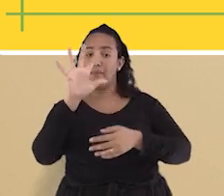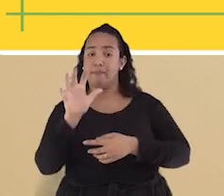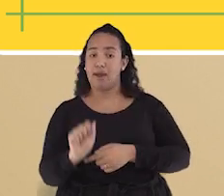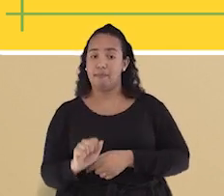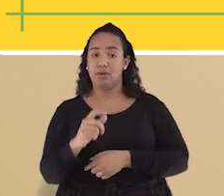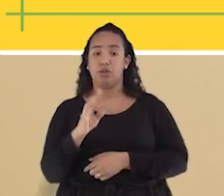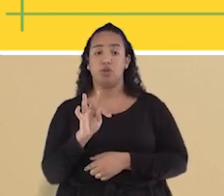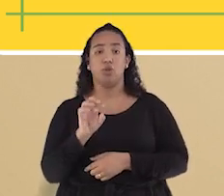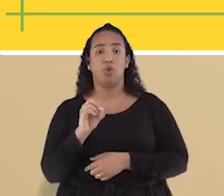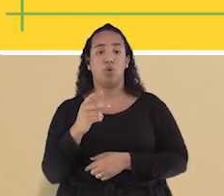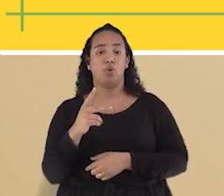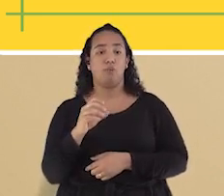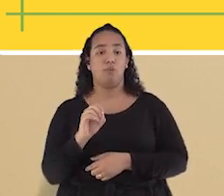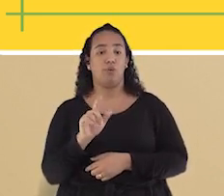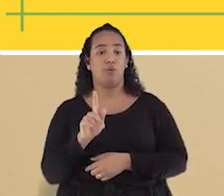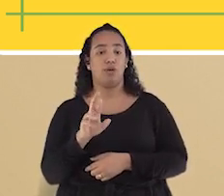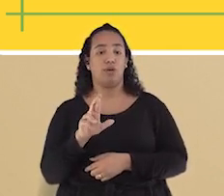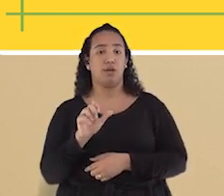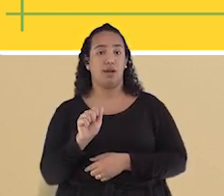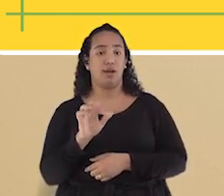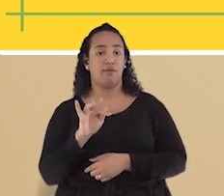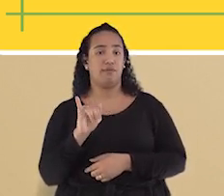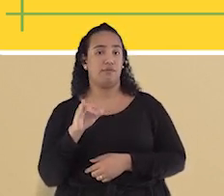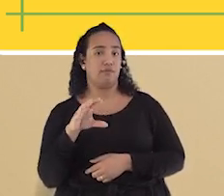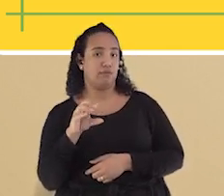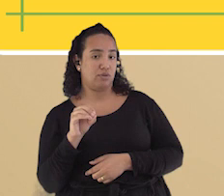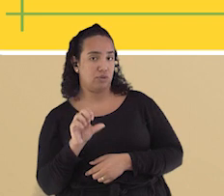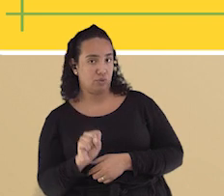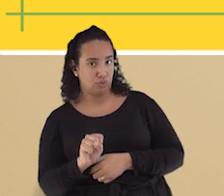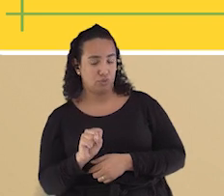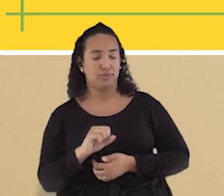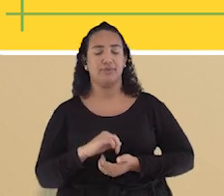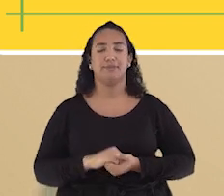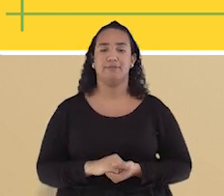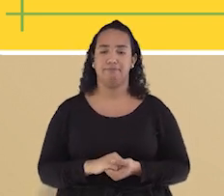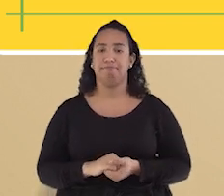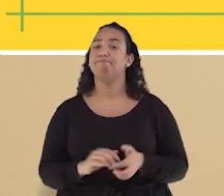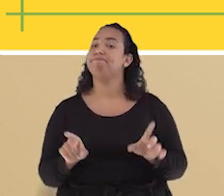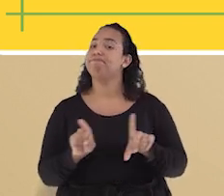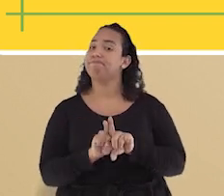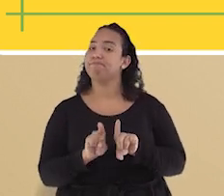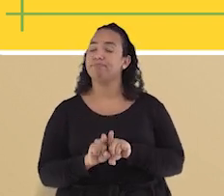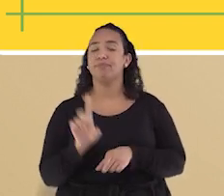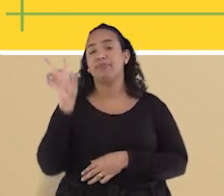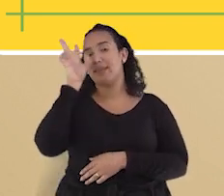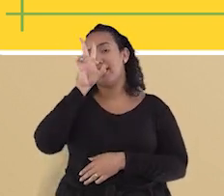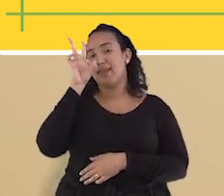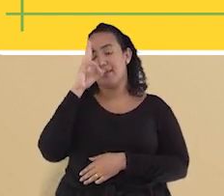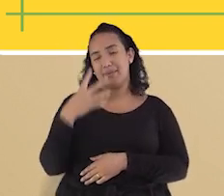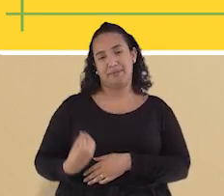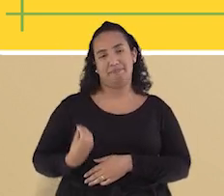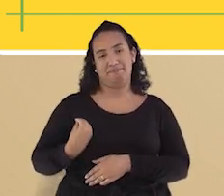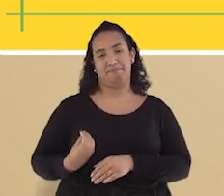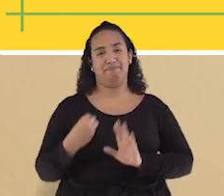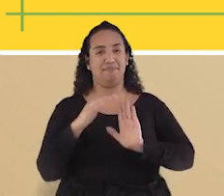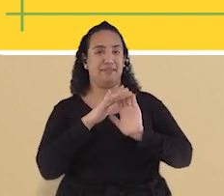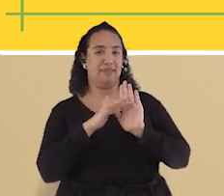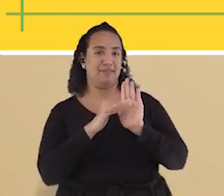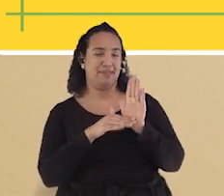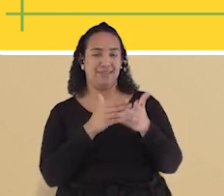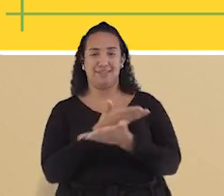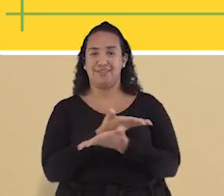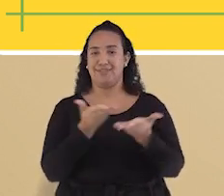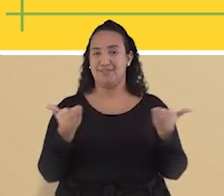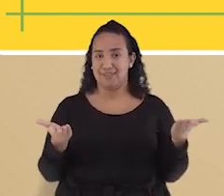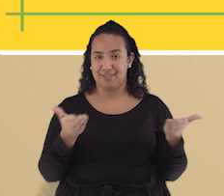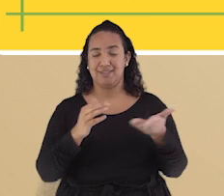de mapas topográficos por meio das curvas de nível. E claro, registre agora mesmo a sua presença